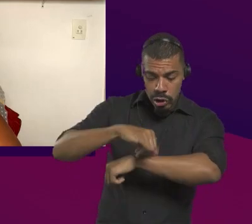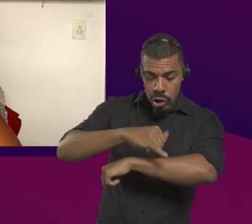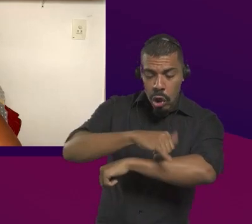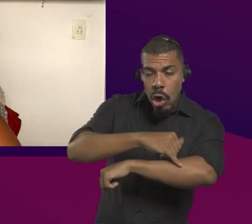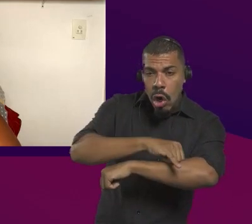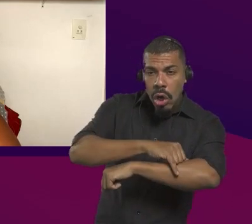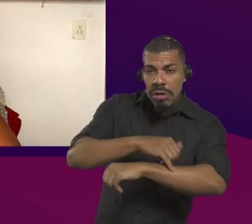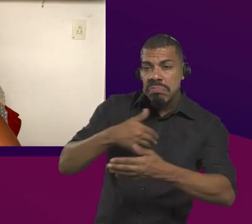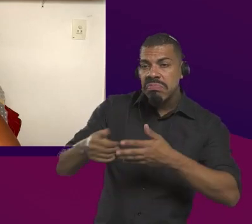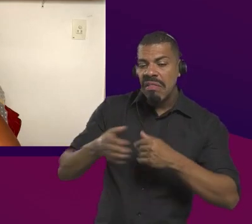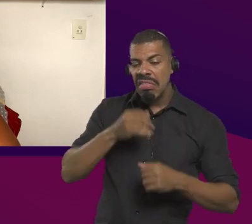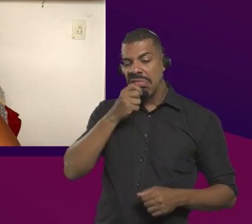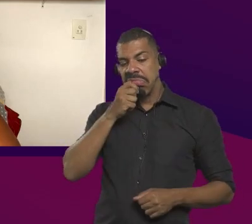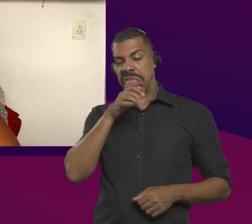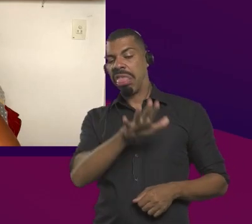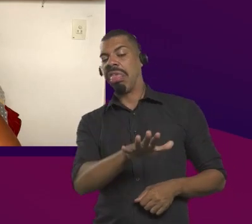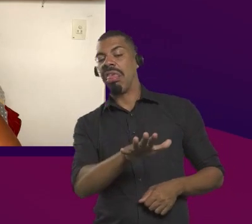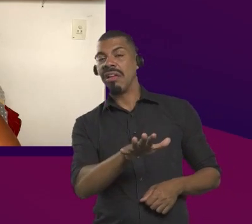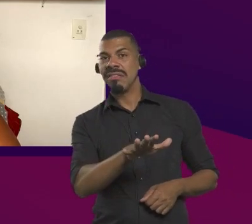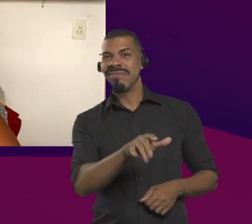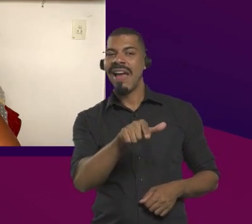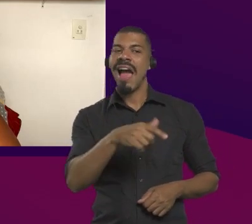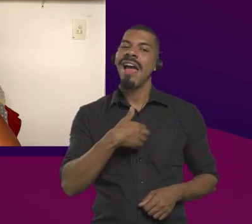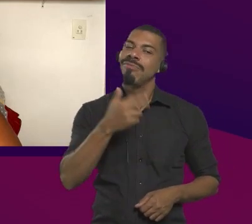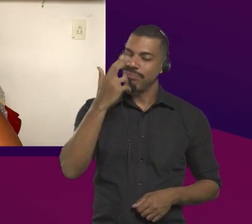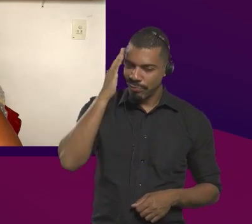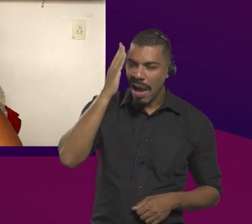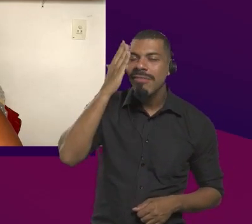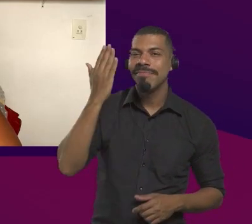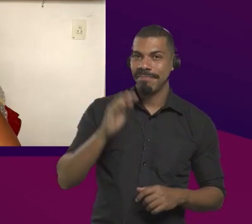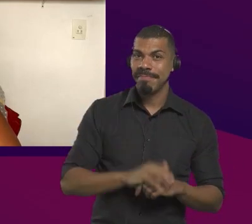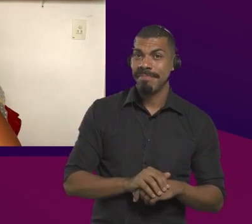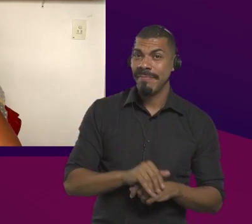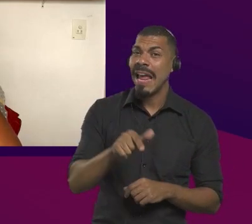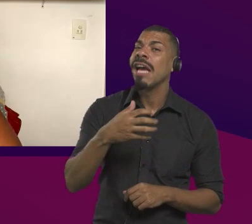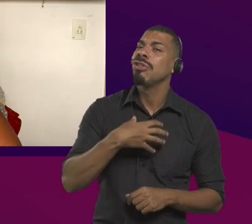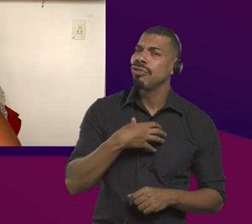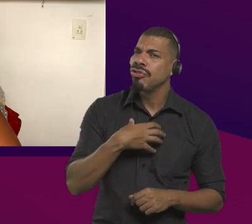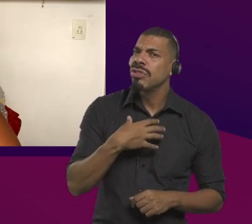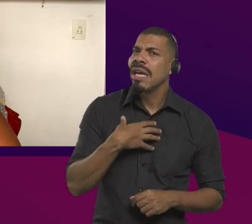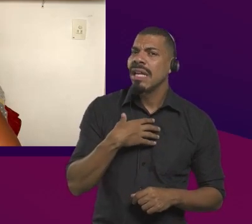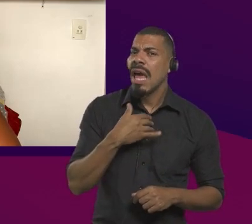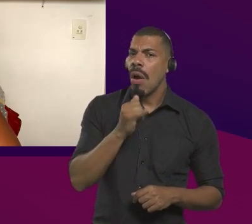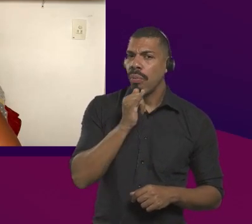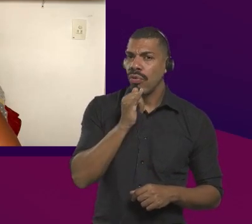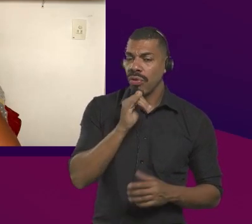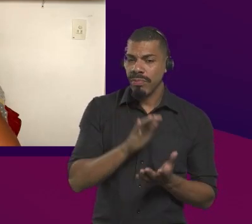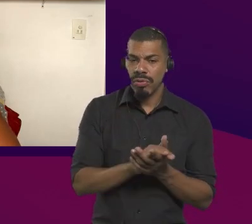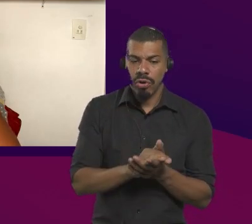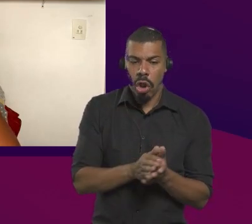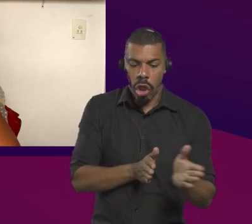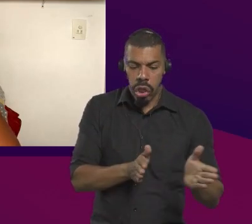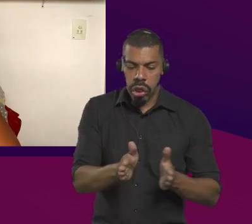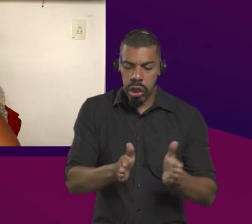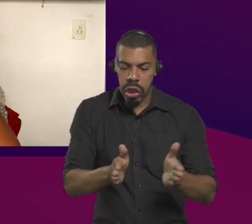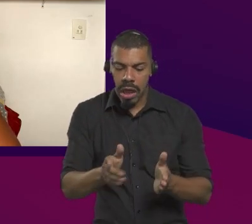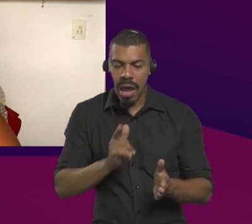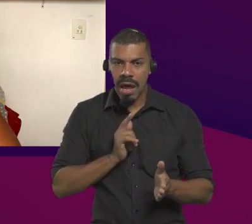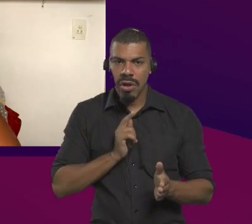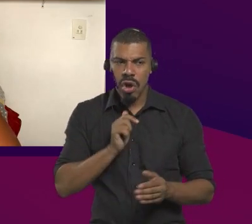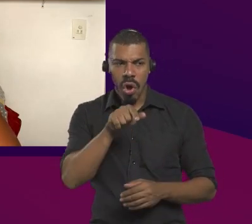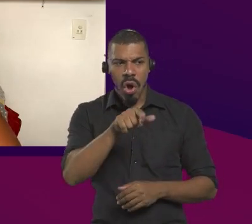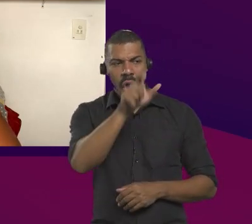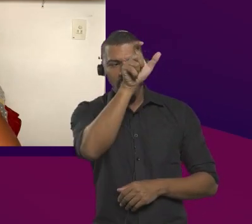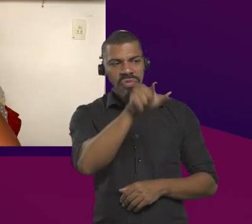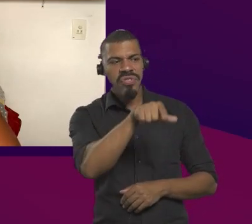de gorda nojenta, né? Quando acontece, aí é outra coisa. A gente já sabe como é que é. Ao mesmo tempo que também não dá pra gente chegar pra qualquer pessoa e falar,